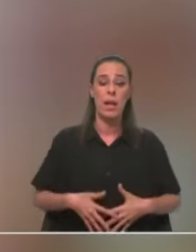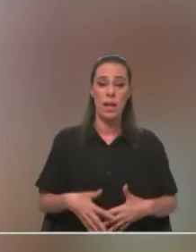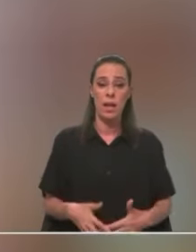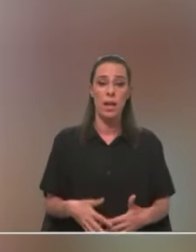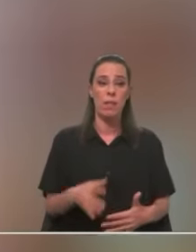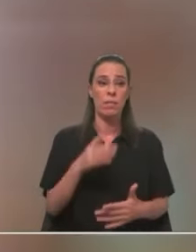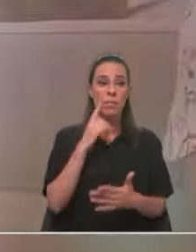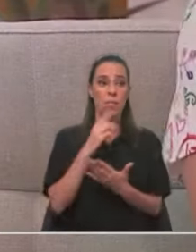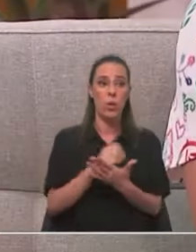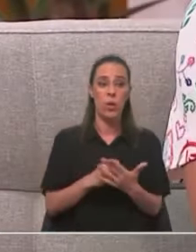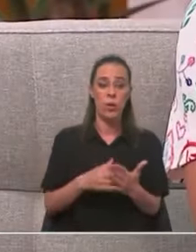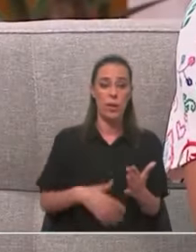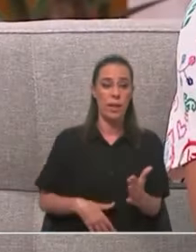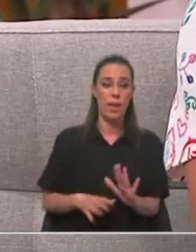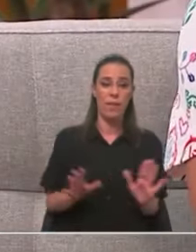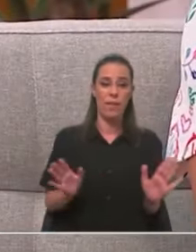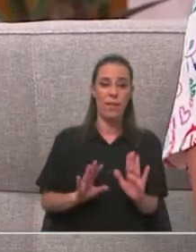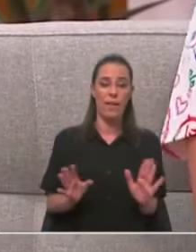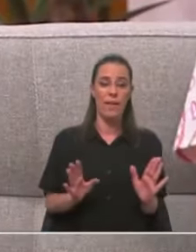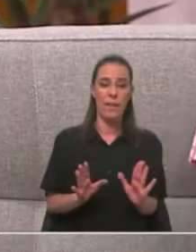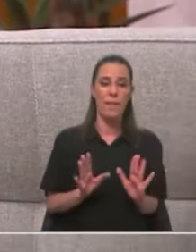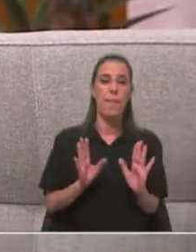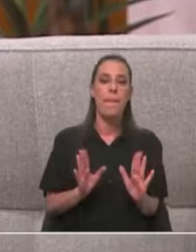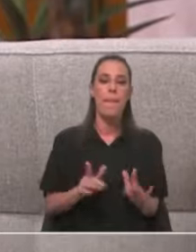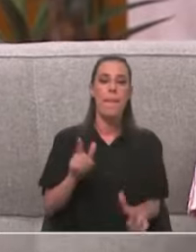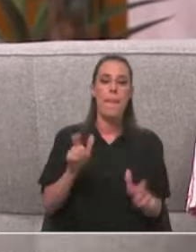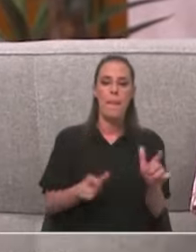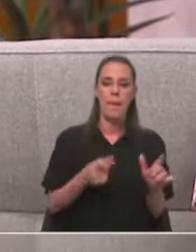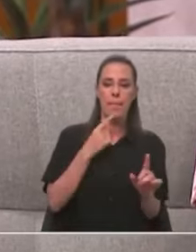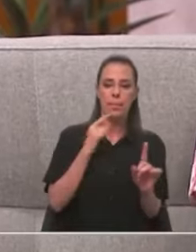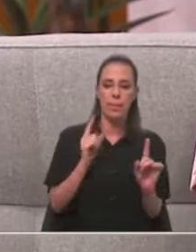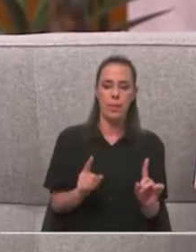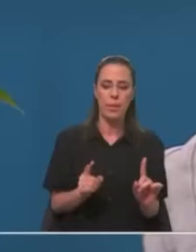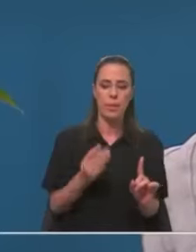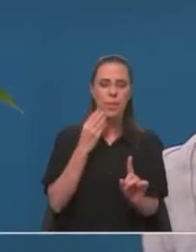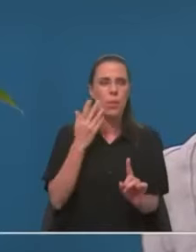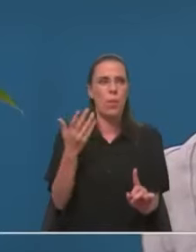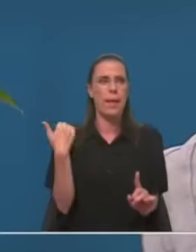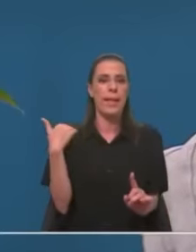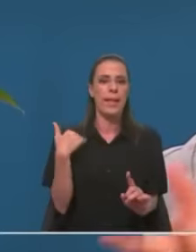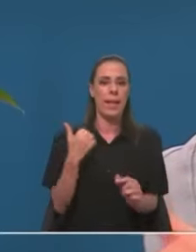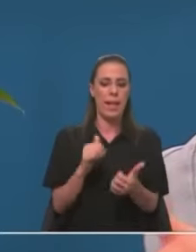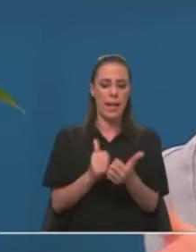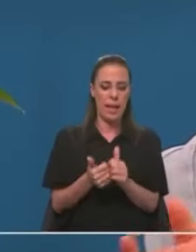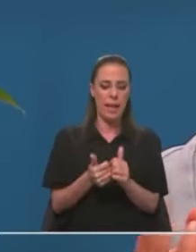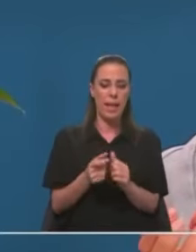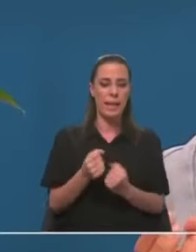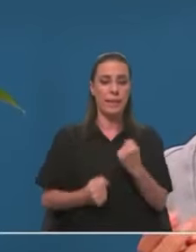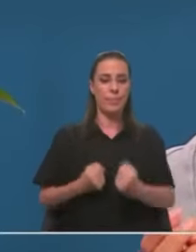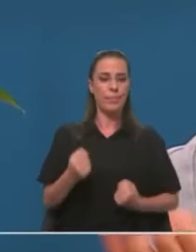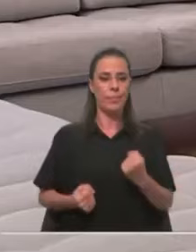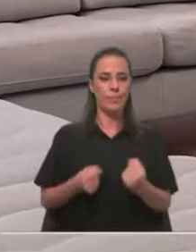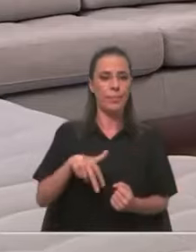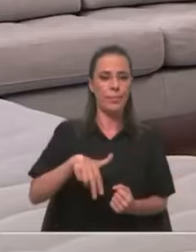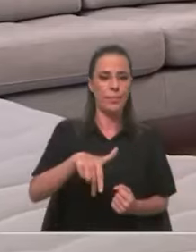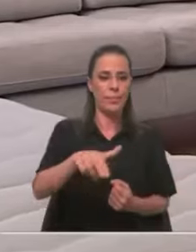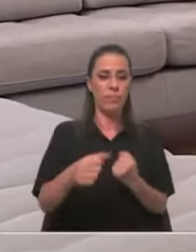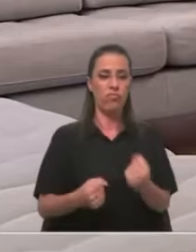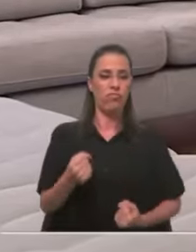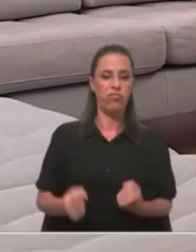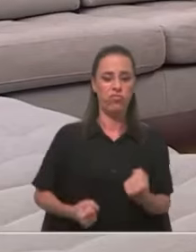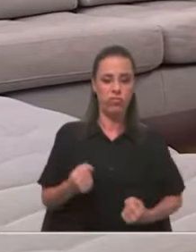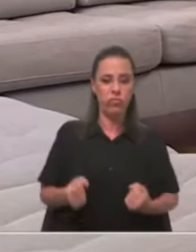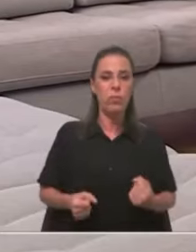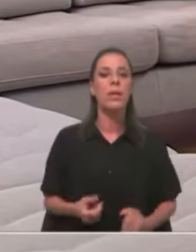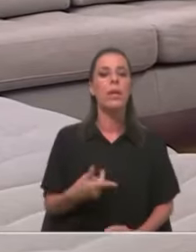não sabia que estava. Então vamos lá, só para as pessoas também perceberem como é que é um treino de uma atleta de marcha. Isto